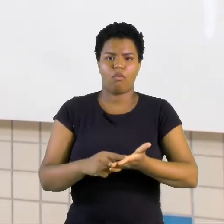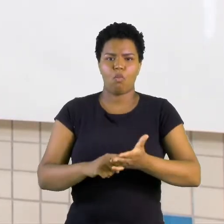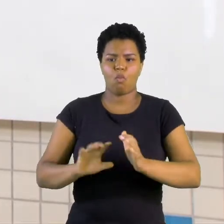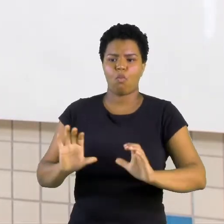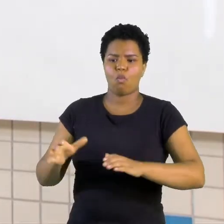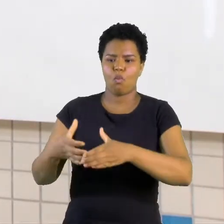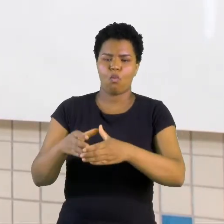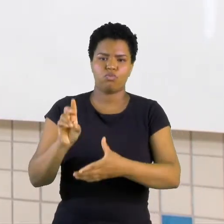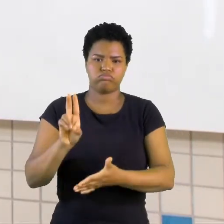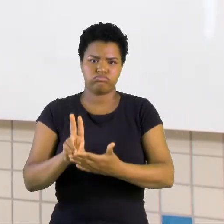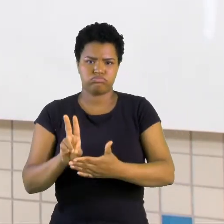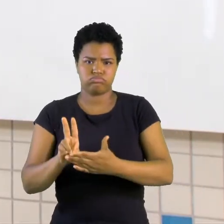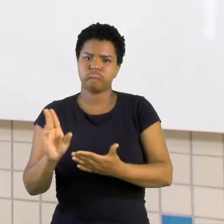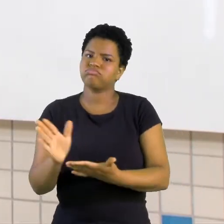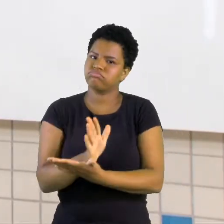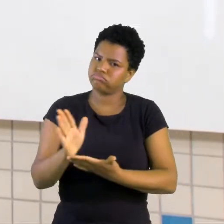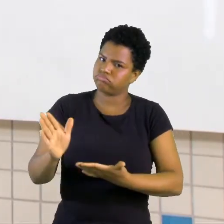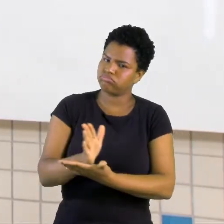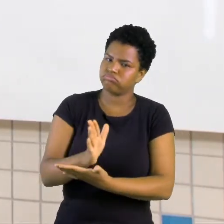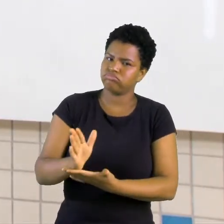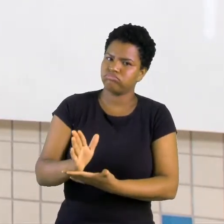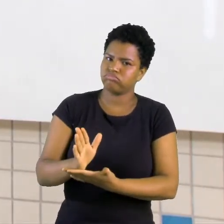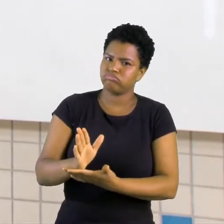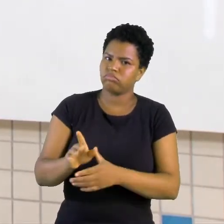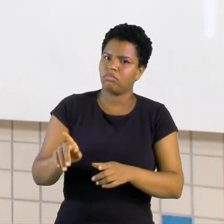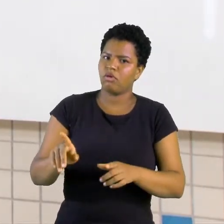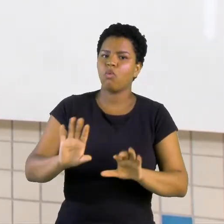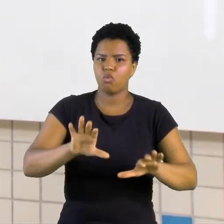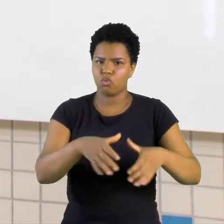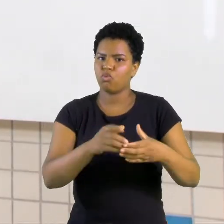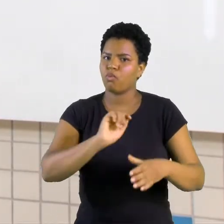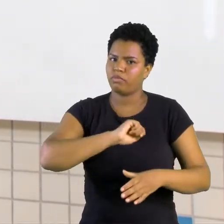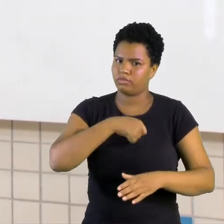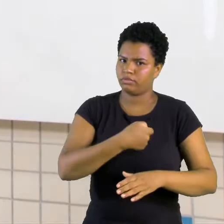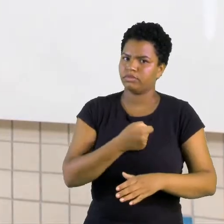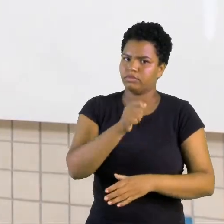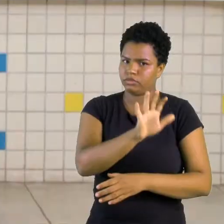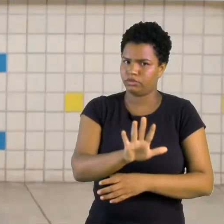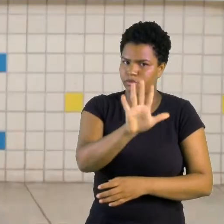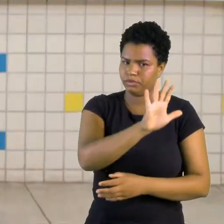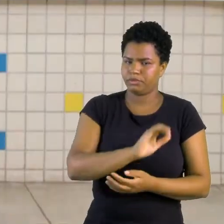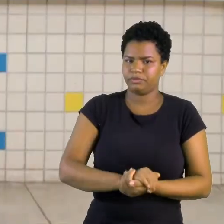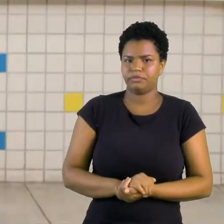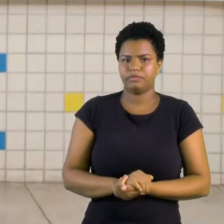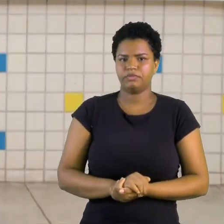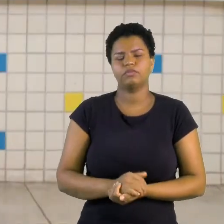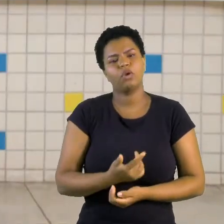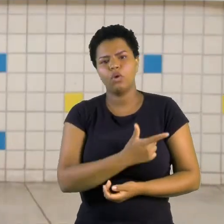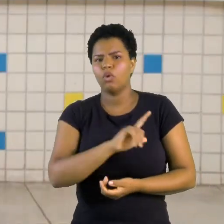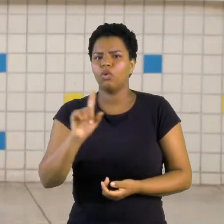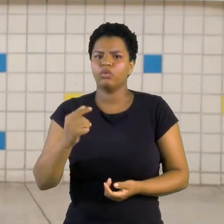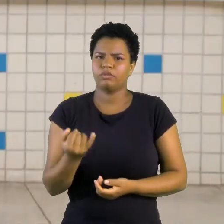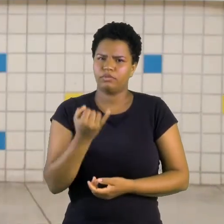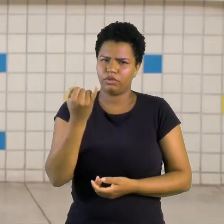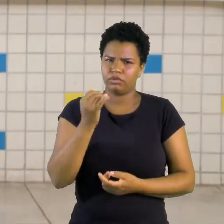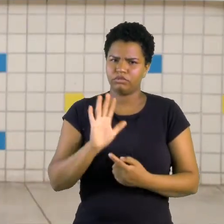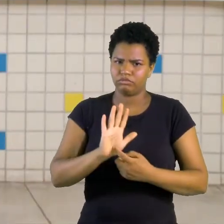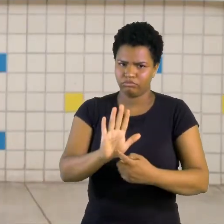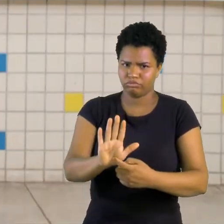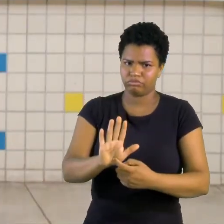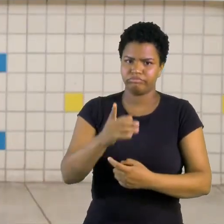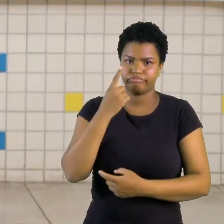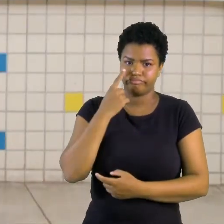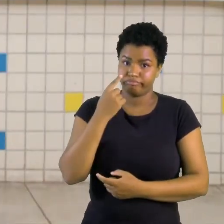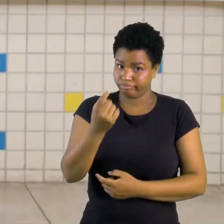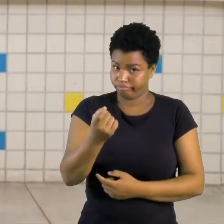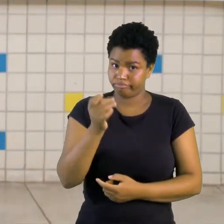povos indígenas, alguns povos indígenas com os espanhóis europeus. Outro fator que vale a pena destacar, e é uma curiosidade muito